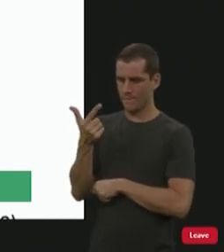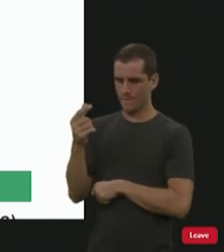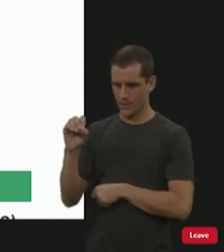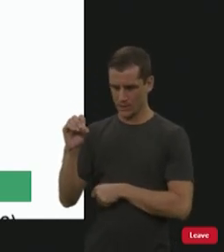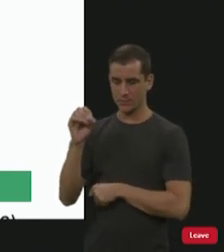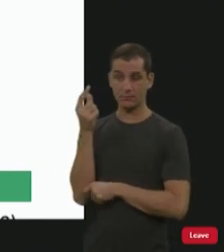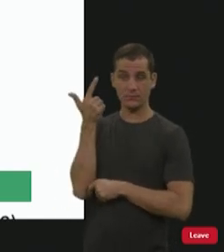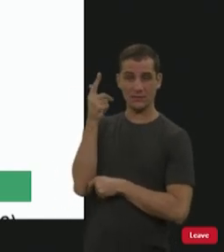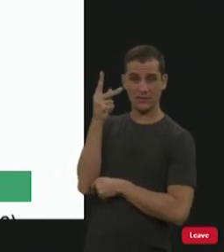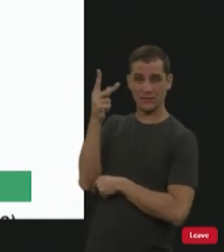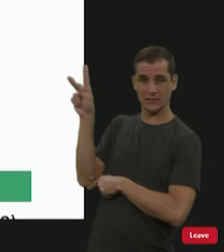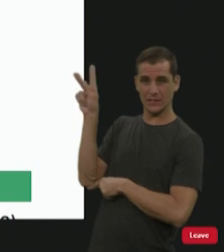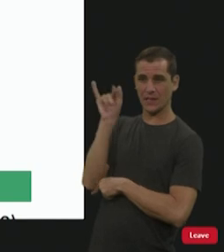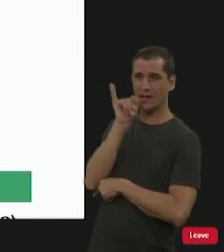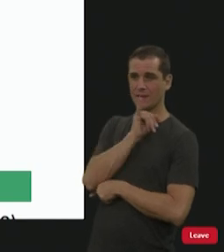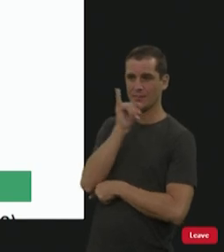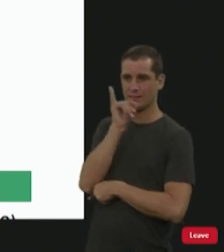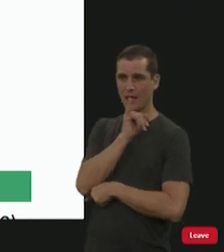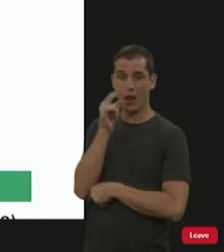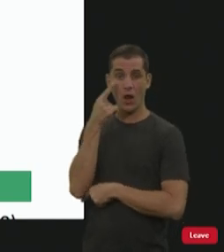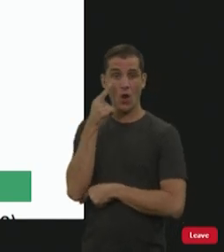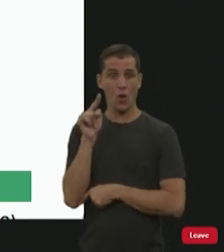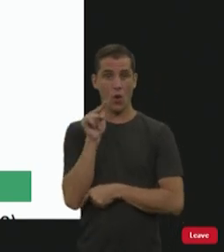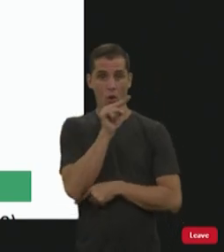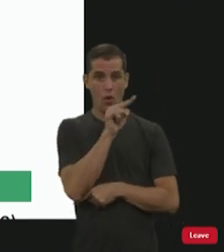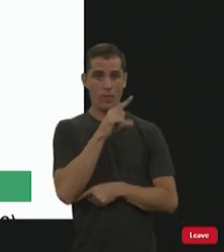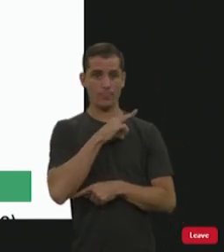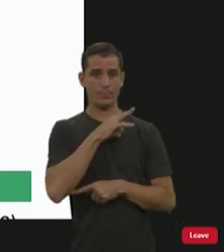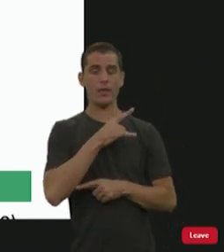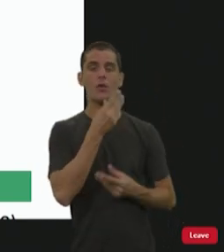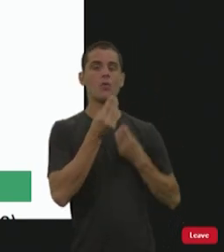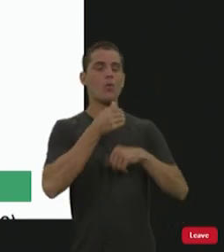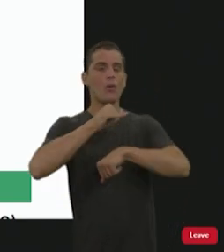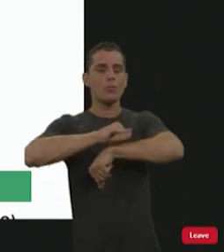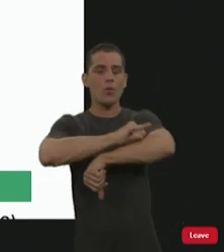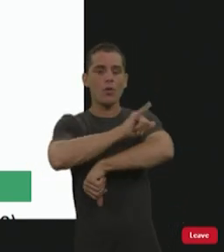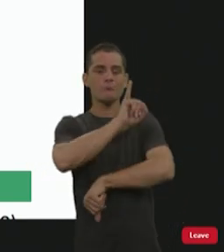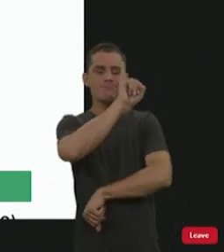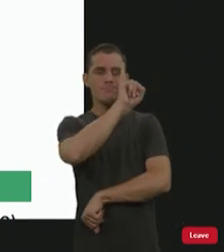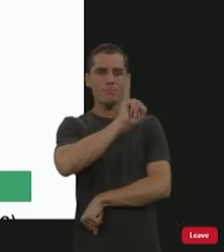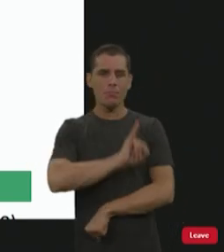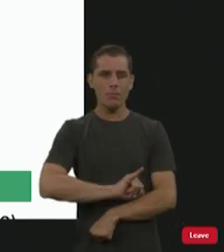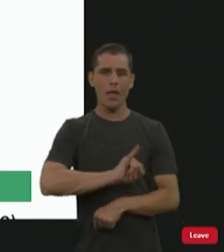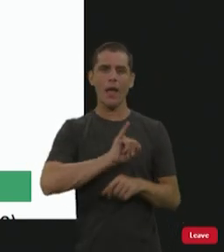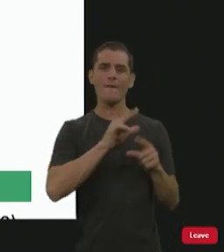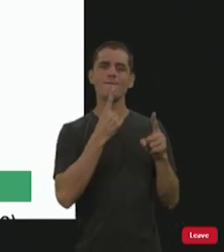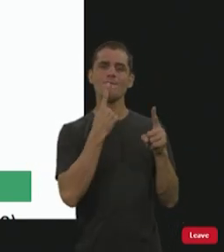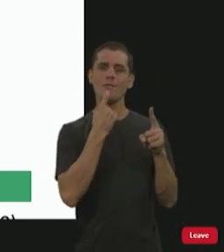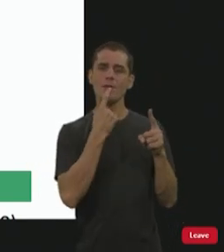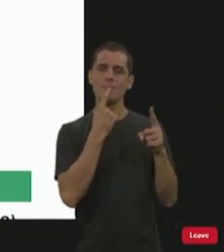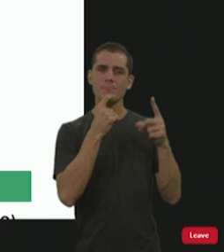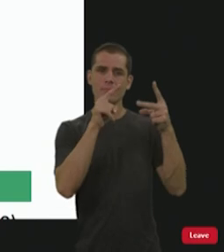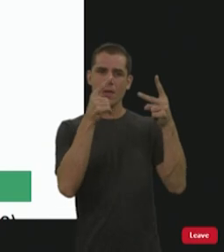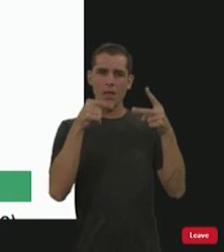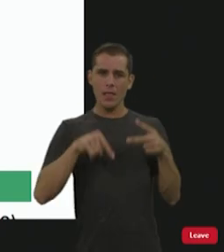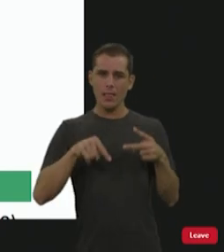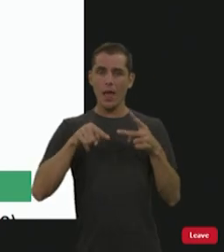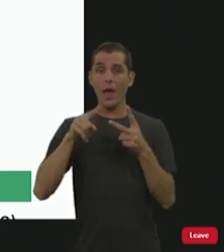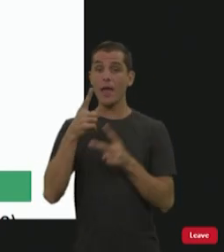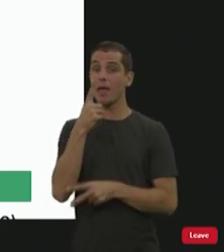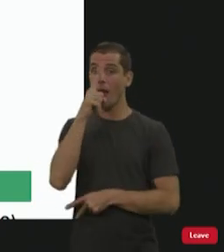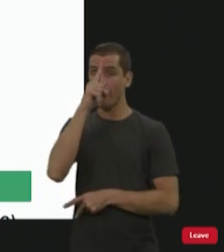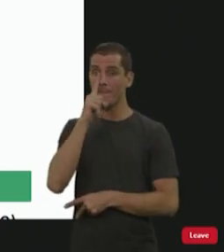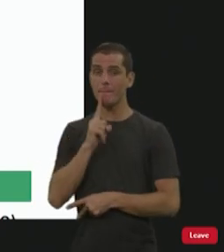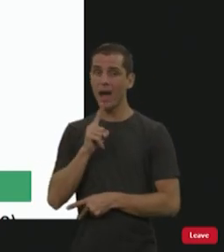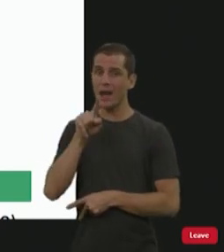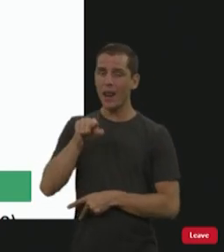mostra em vermelho a ausência, a perda de gordura, né? E em amarelo, possível perda, e em